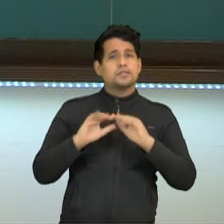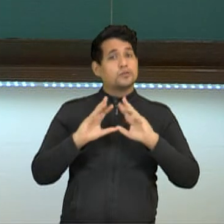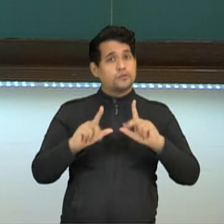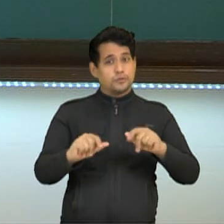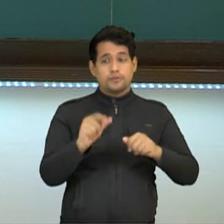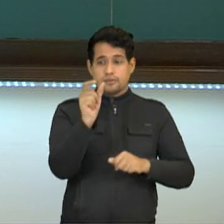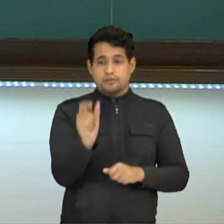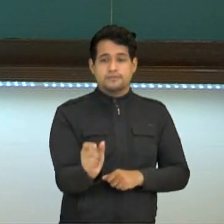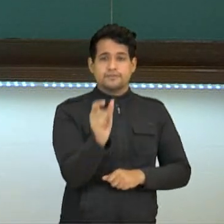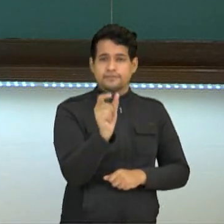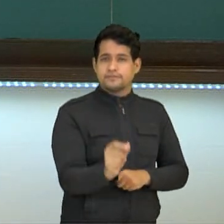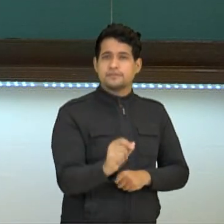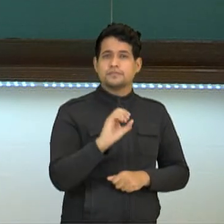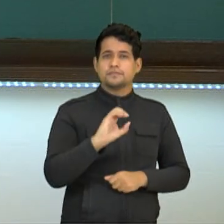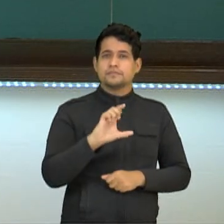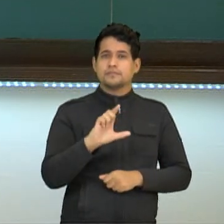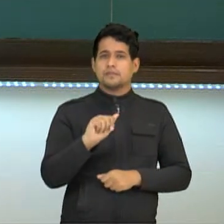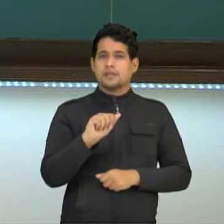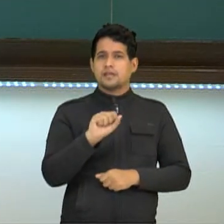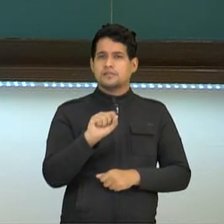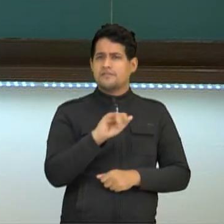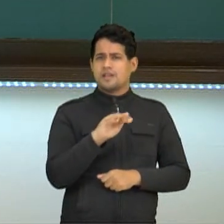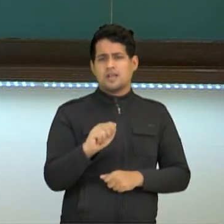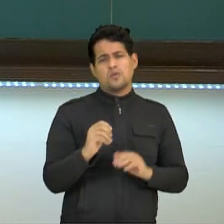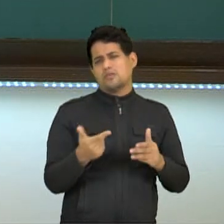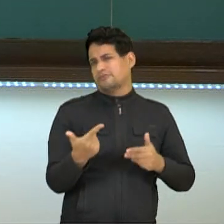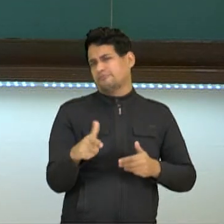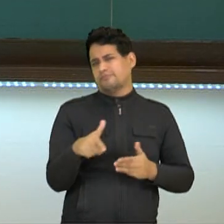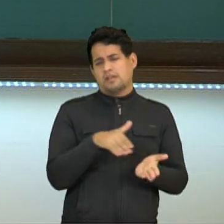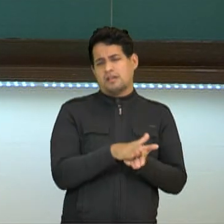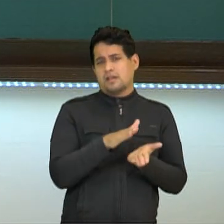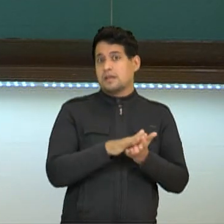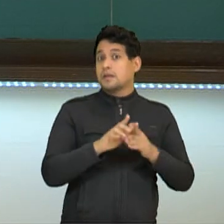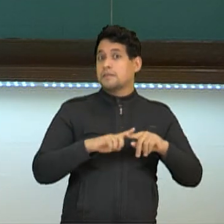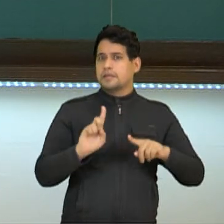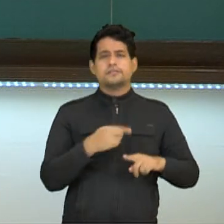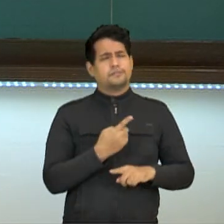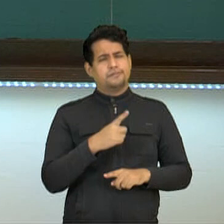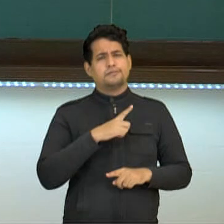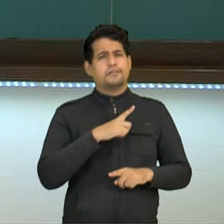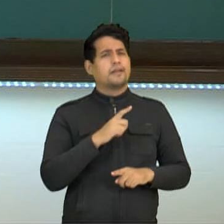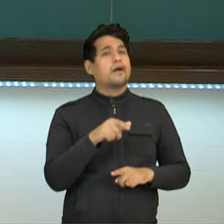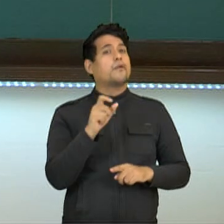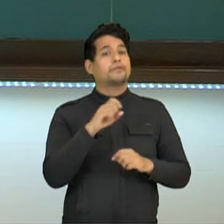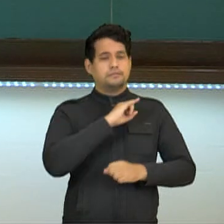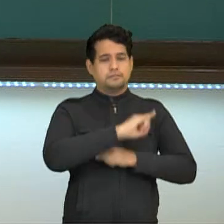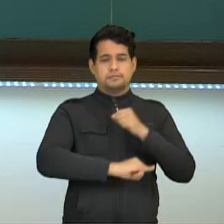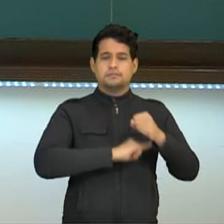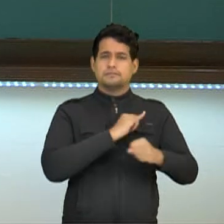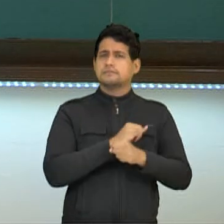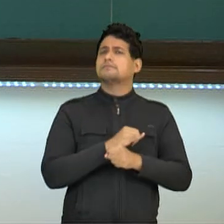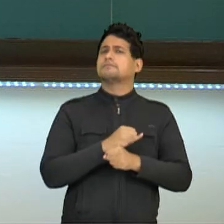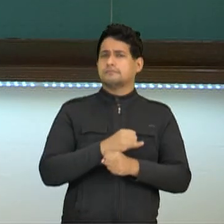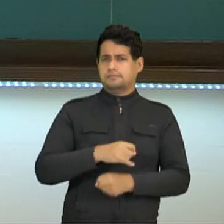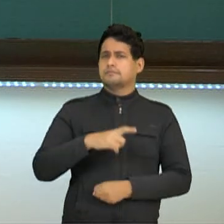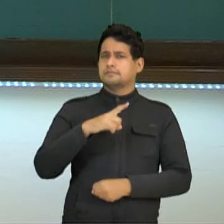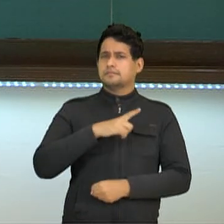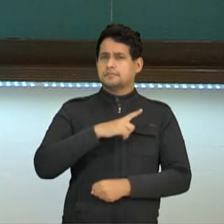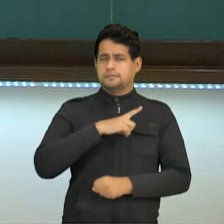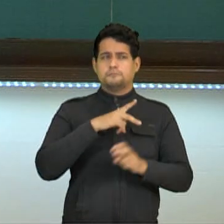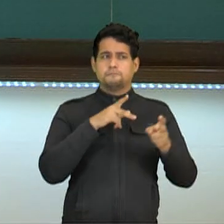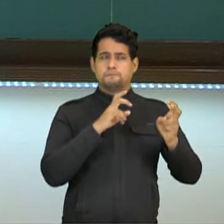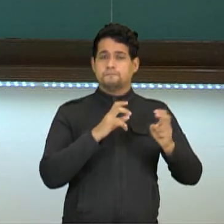nos classificados. Hoje em dia não tem mais esse impresso, mas a gente ainda encontra os classificados na internet, você consegue